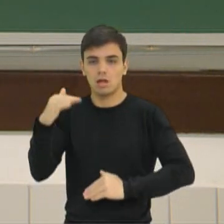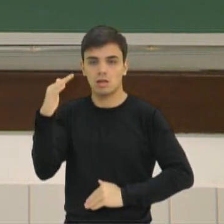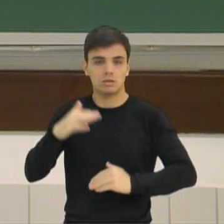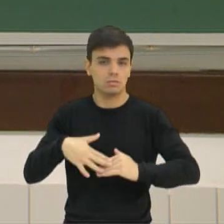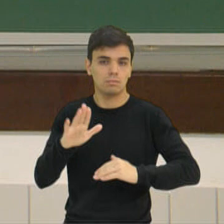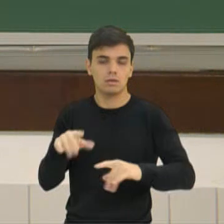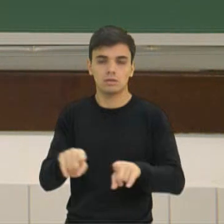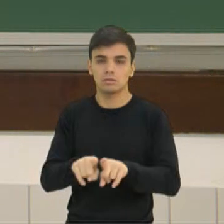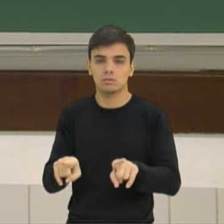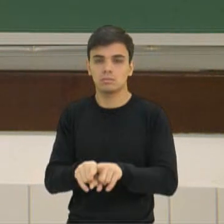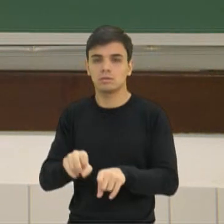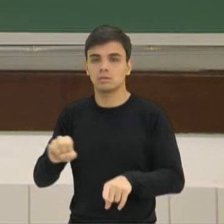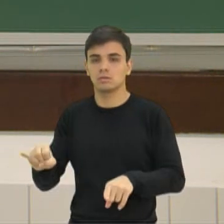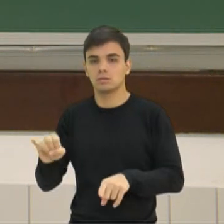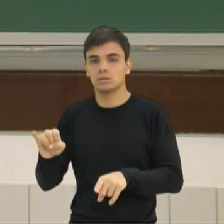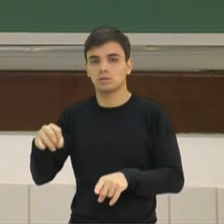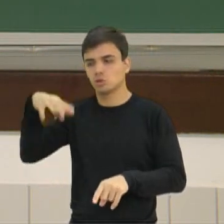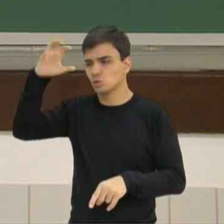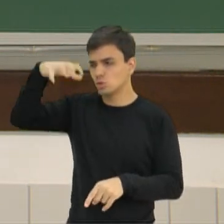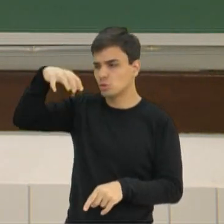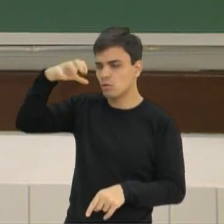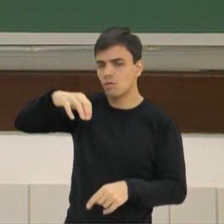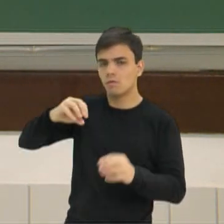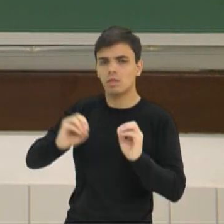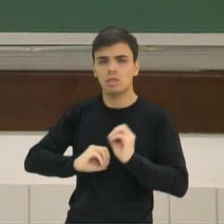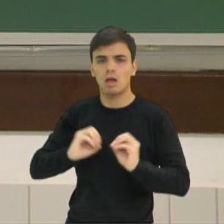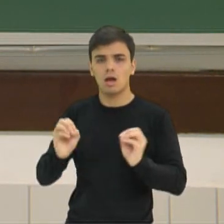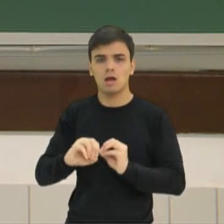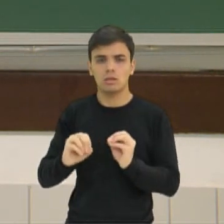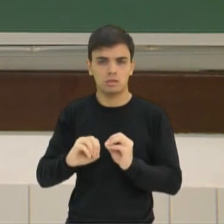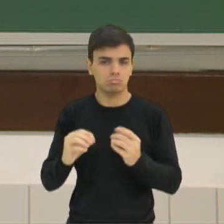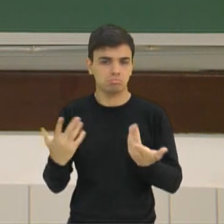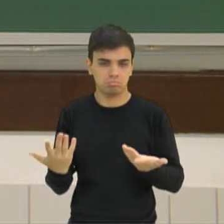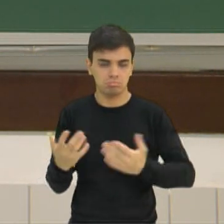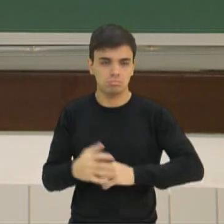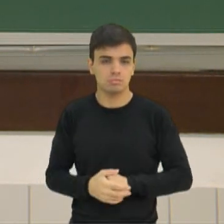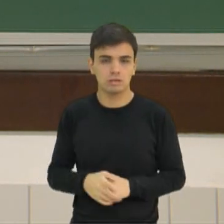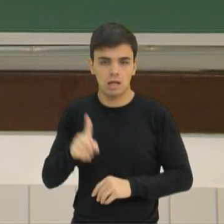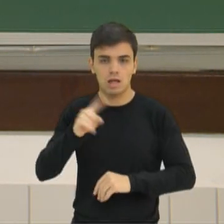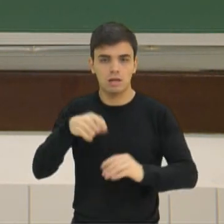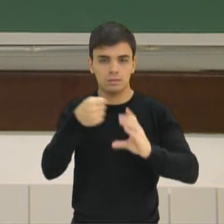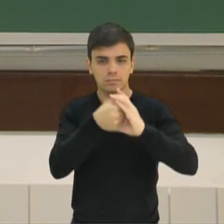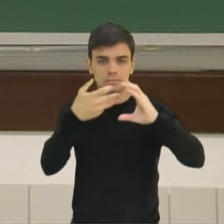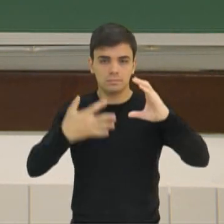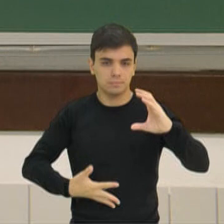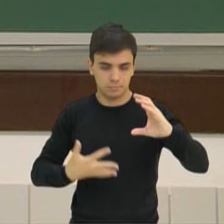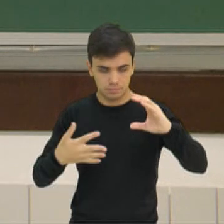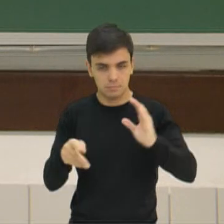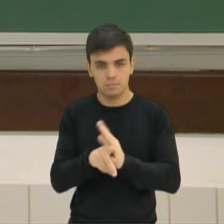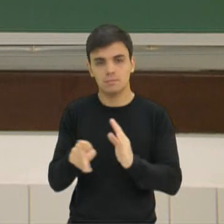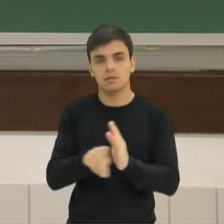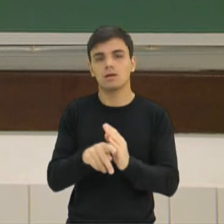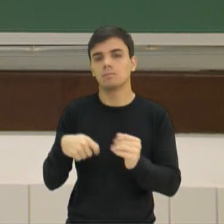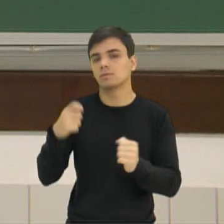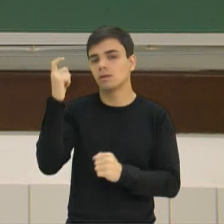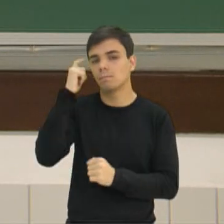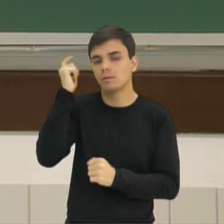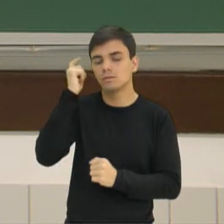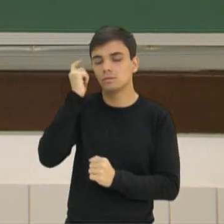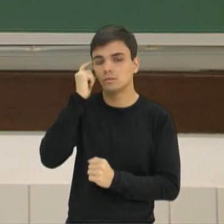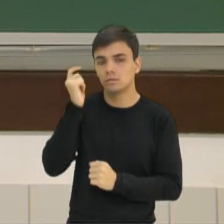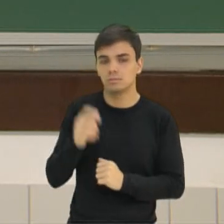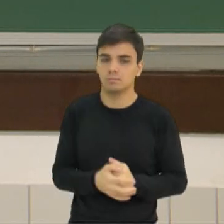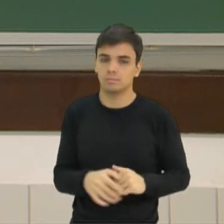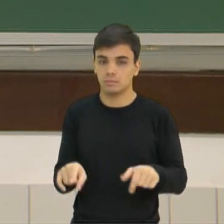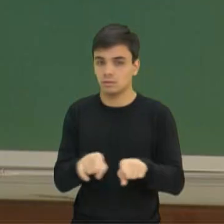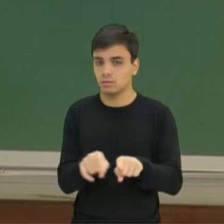chovia pouco, vai chover quase nada. Então, são características que nós temos ali que precisam ser pensadas,